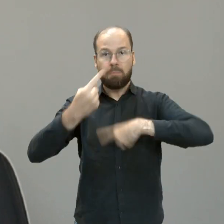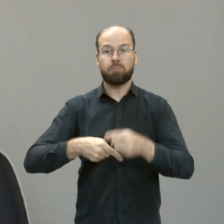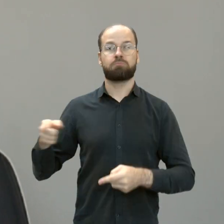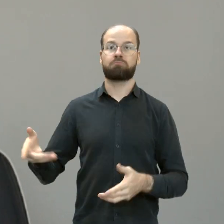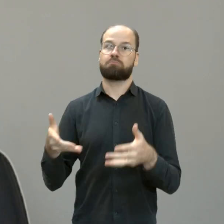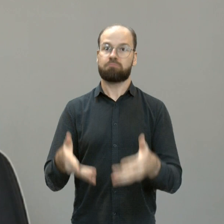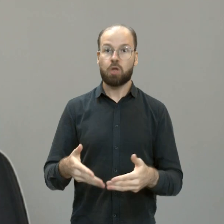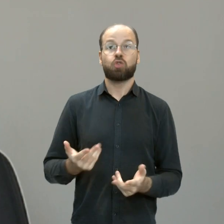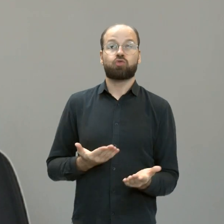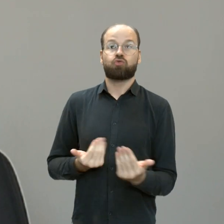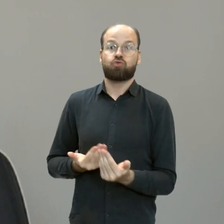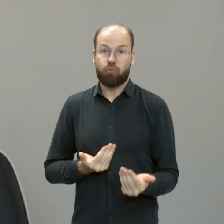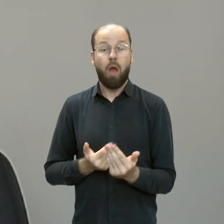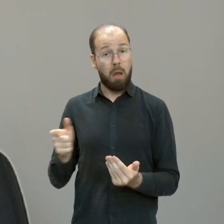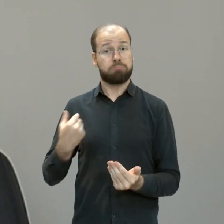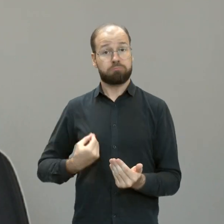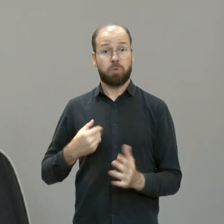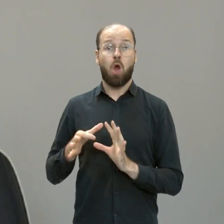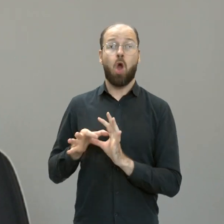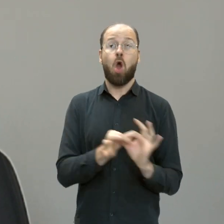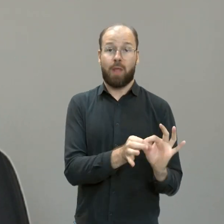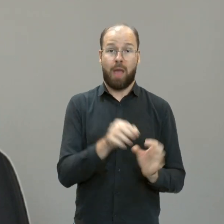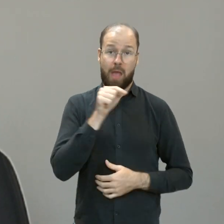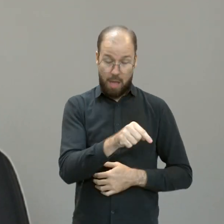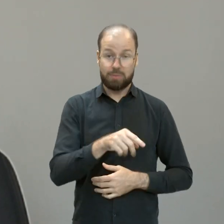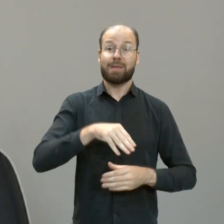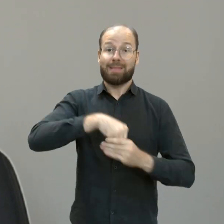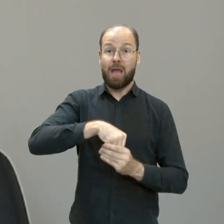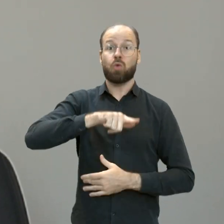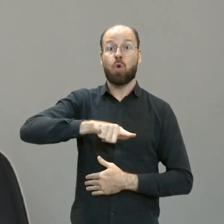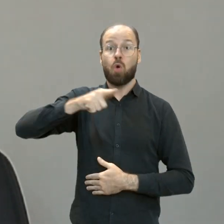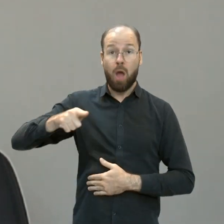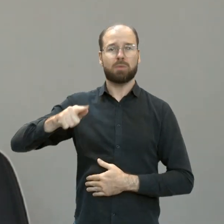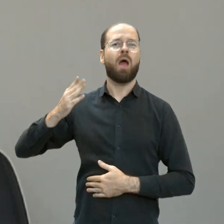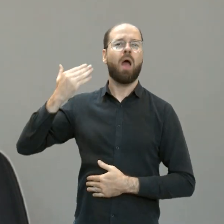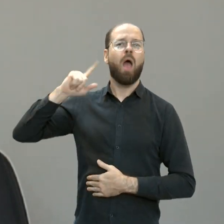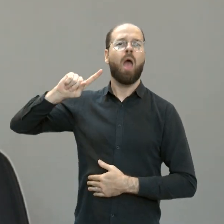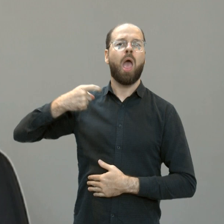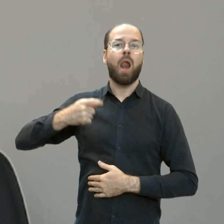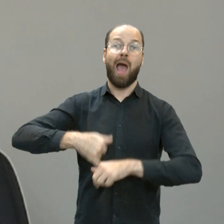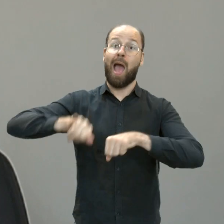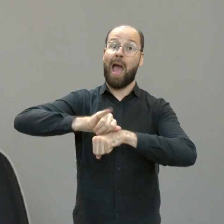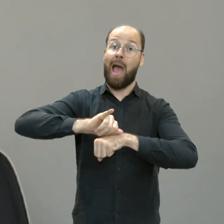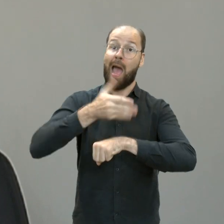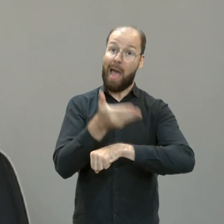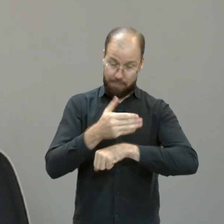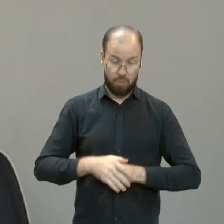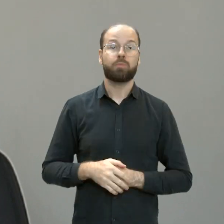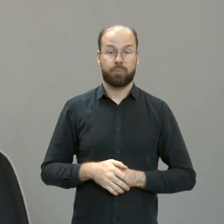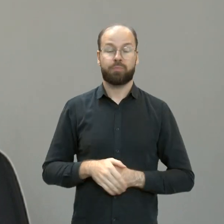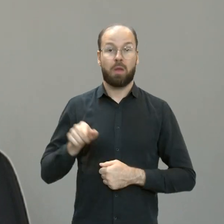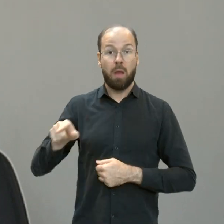jovem, ela se dá dentro desse contexto que a própria cidade, enquanto capital, vivia. Nós temos nessa ocasião, pelo menos